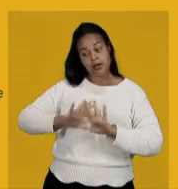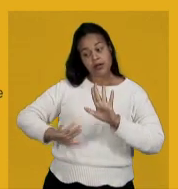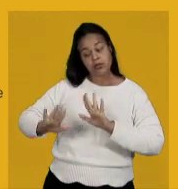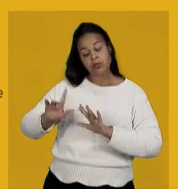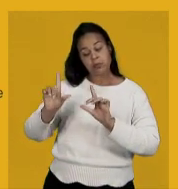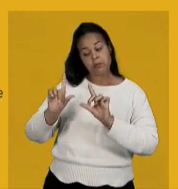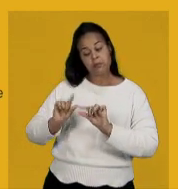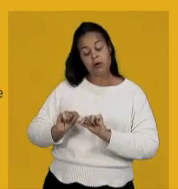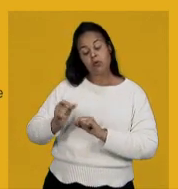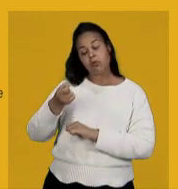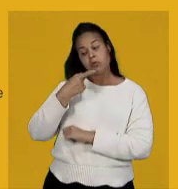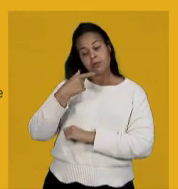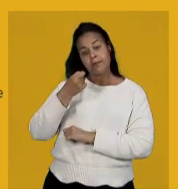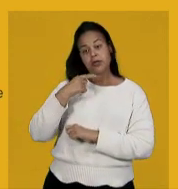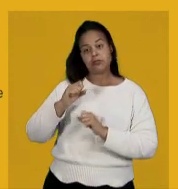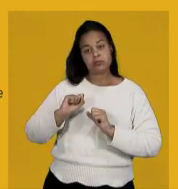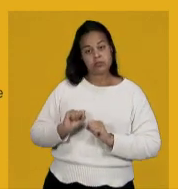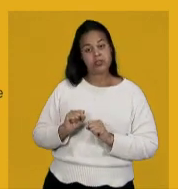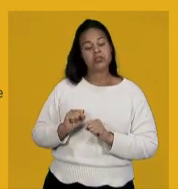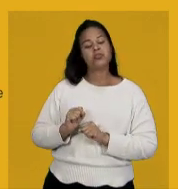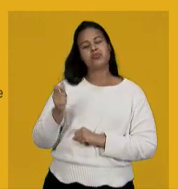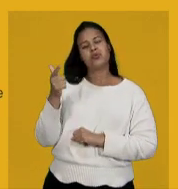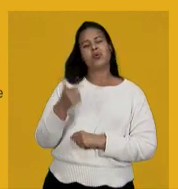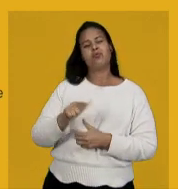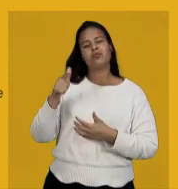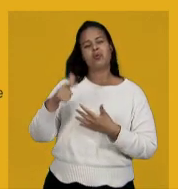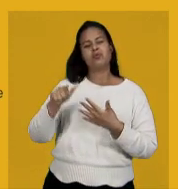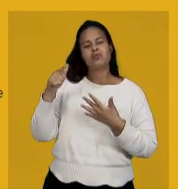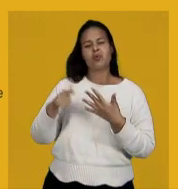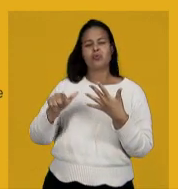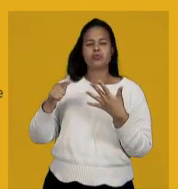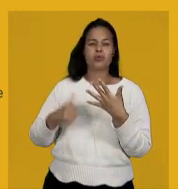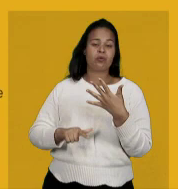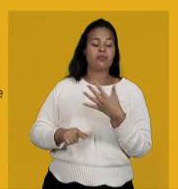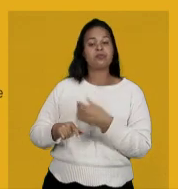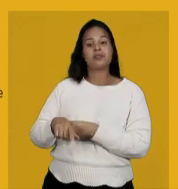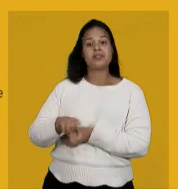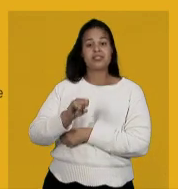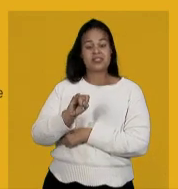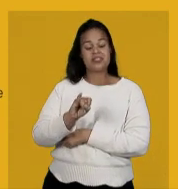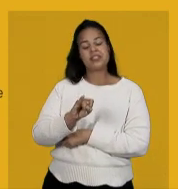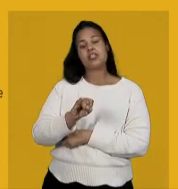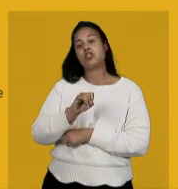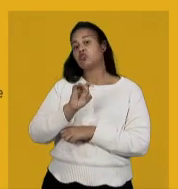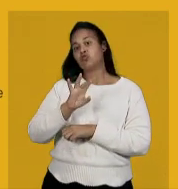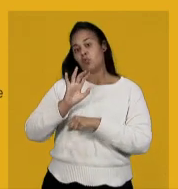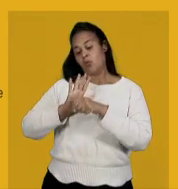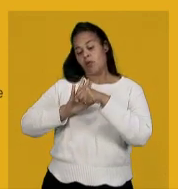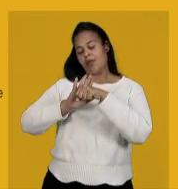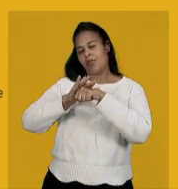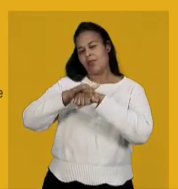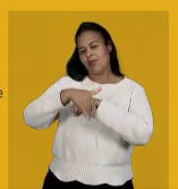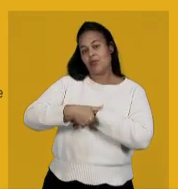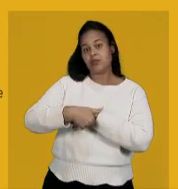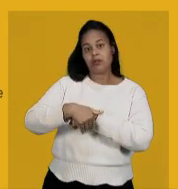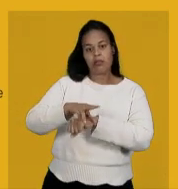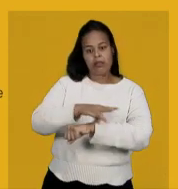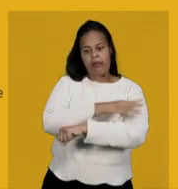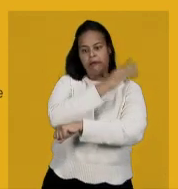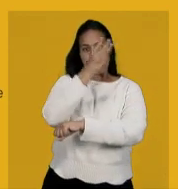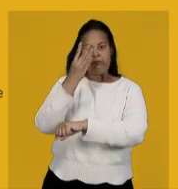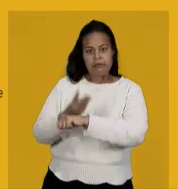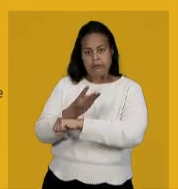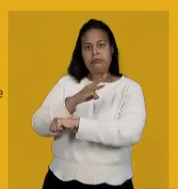vai utilizar por mais vezes aquele medicamento, vamos supor que ele pediu para ela tomar sempre à noite, ela toma 3 vezes por dia. Isso